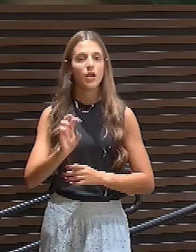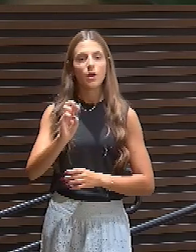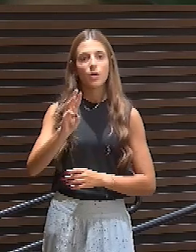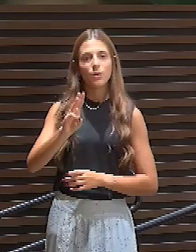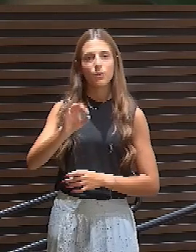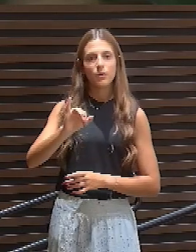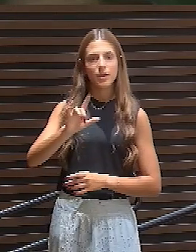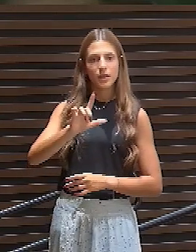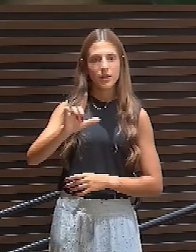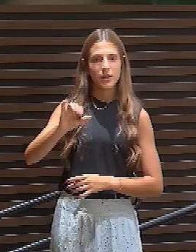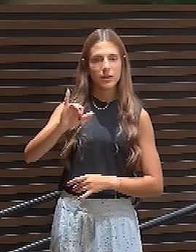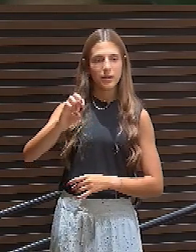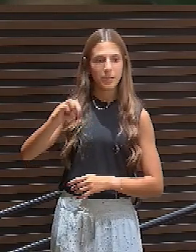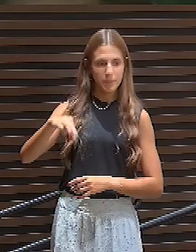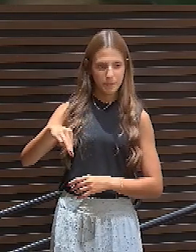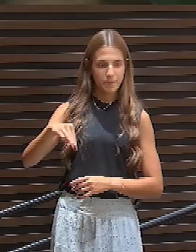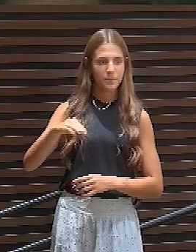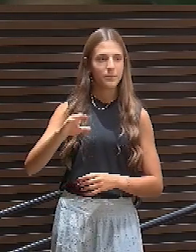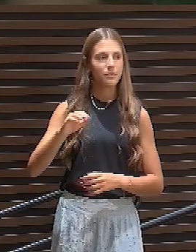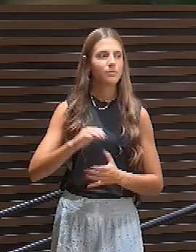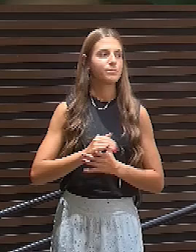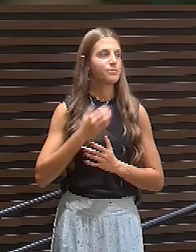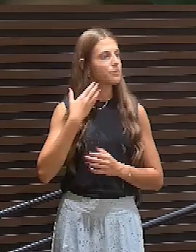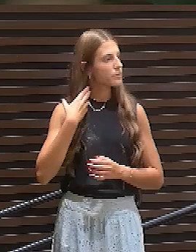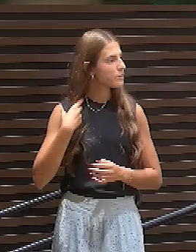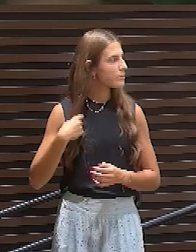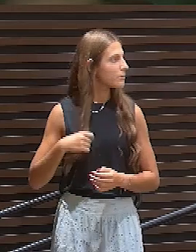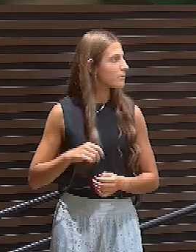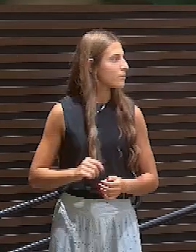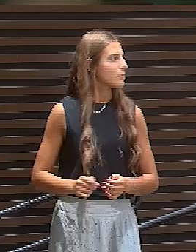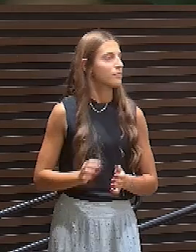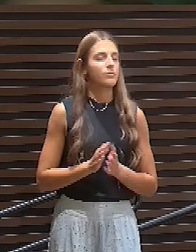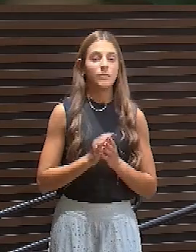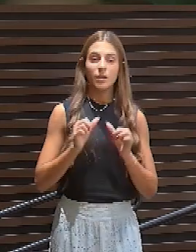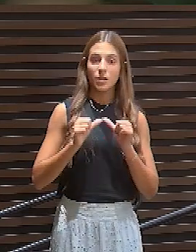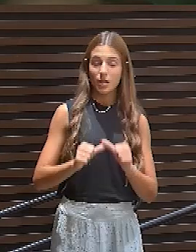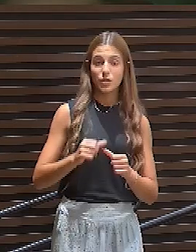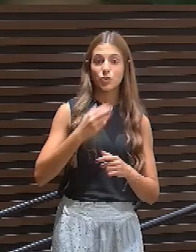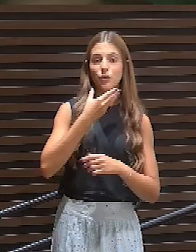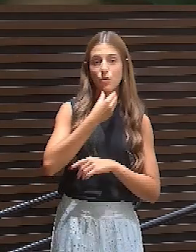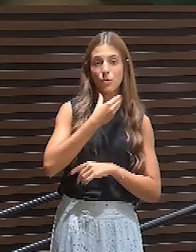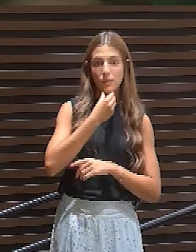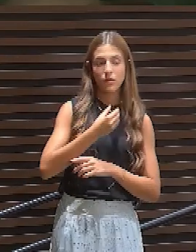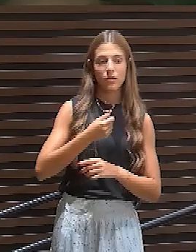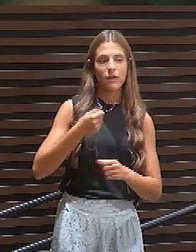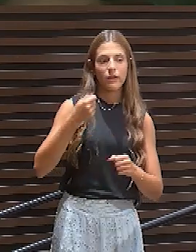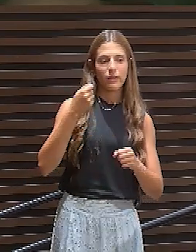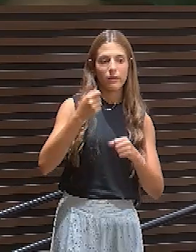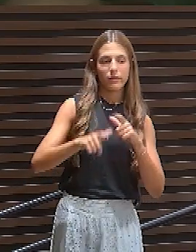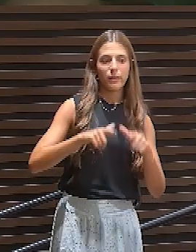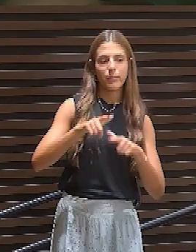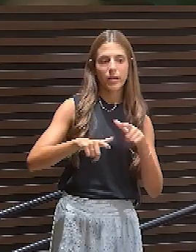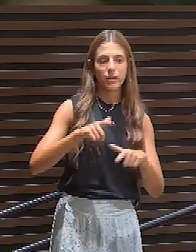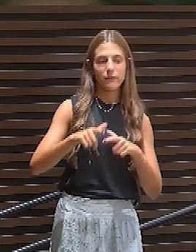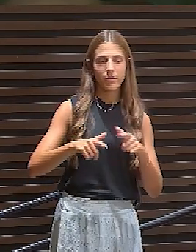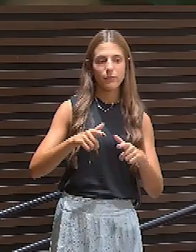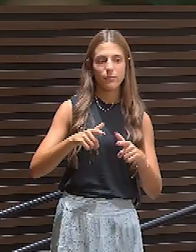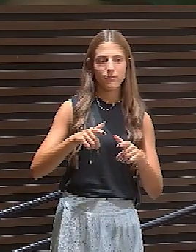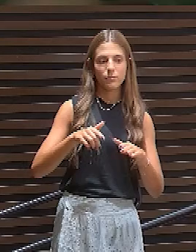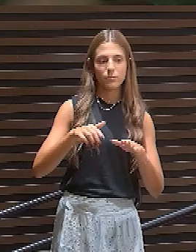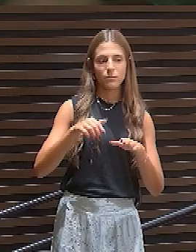Carey. Esse homem, ele era um sapateiro, depois se tornou um